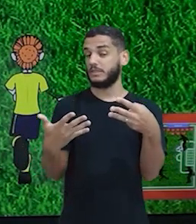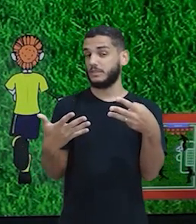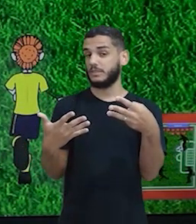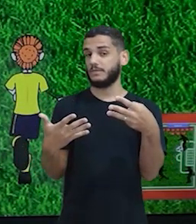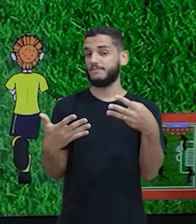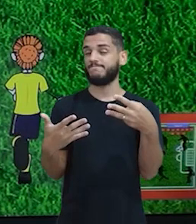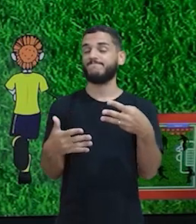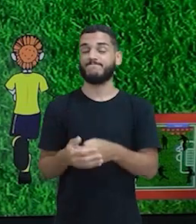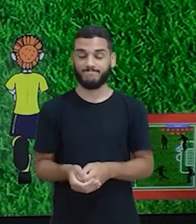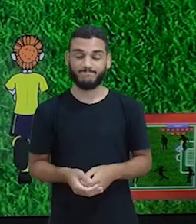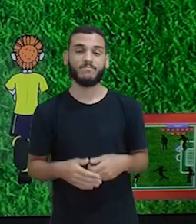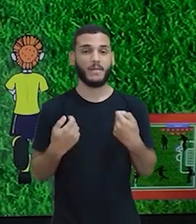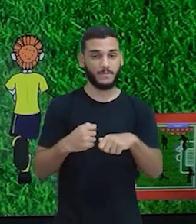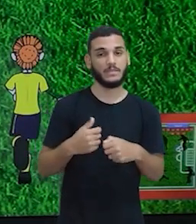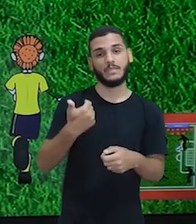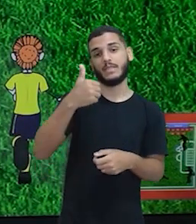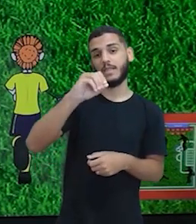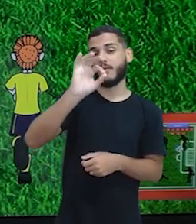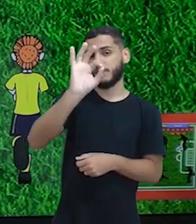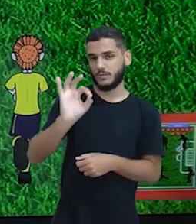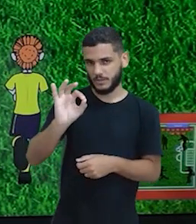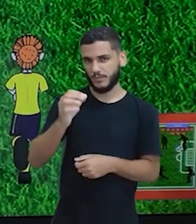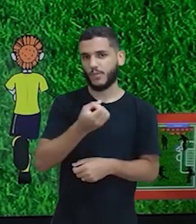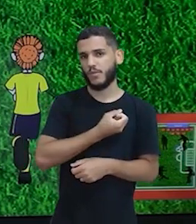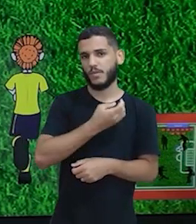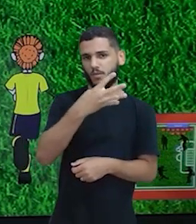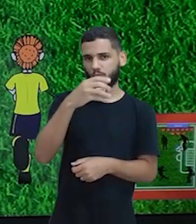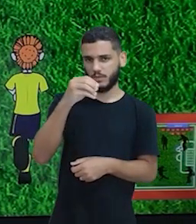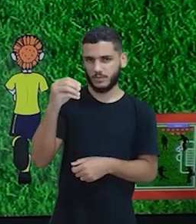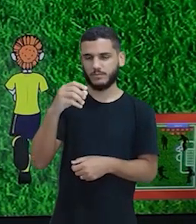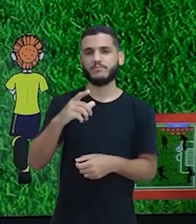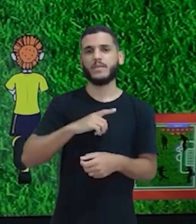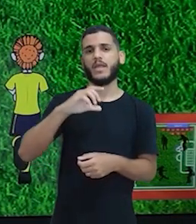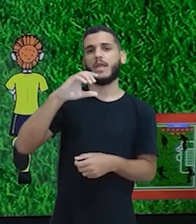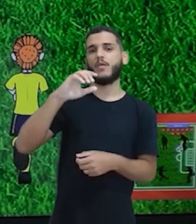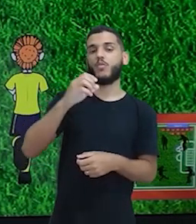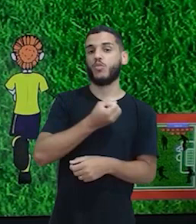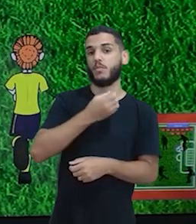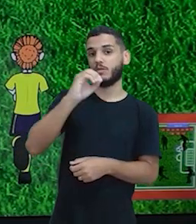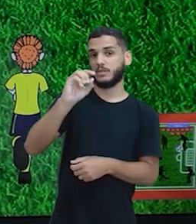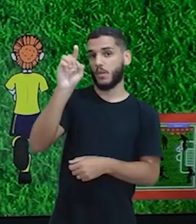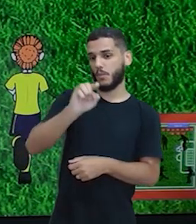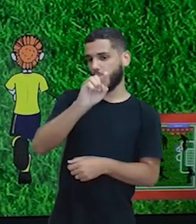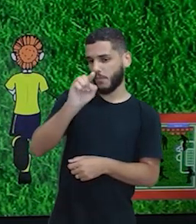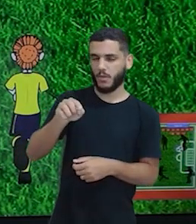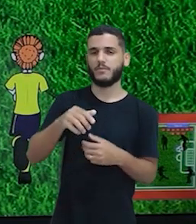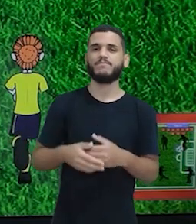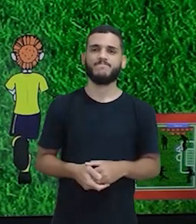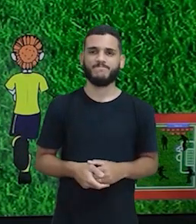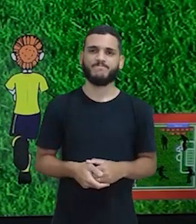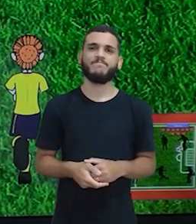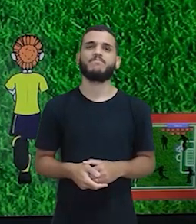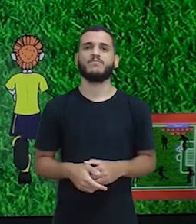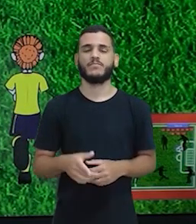10% de 400 simplifica os zeros vou sacar com quanto 40